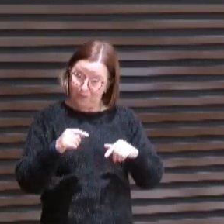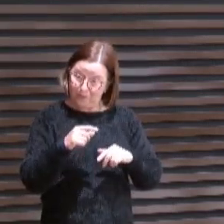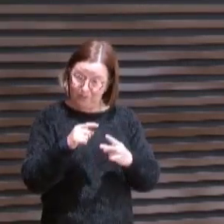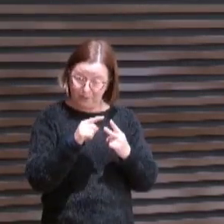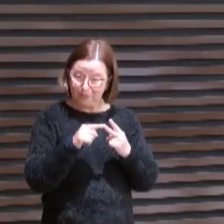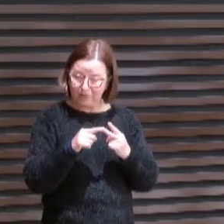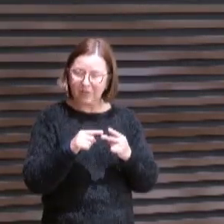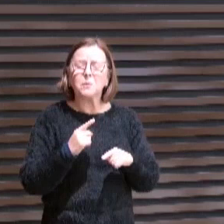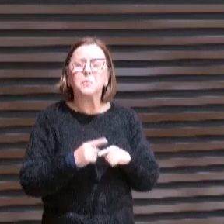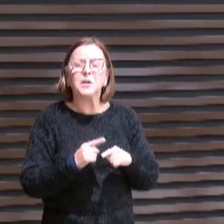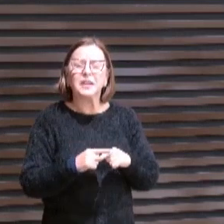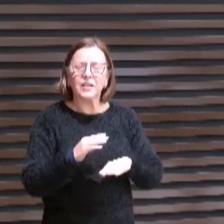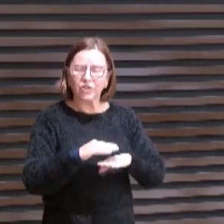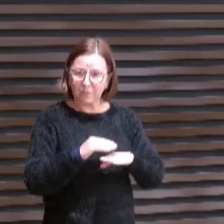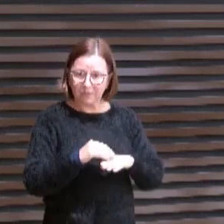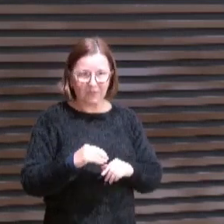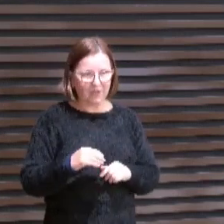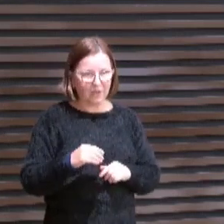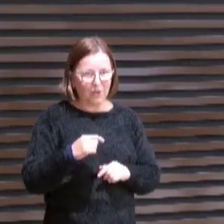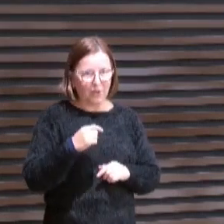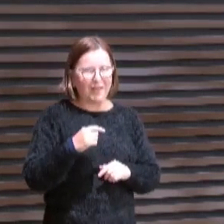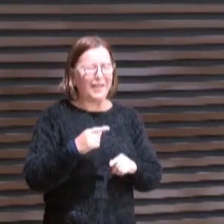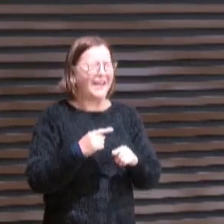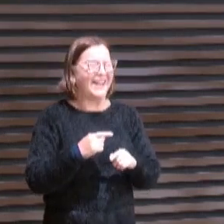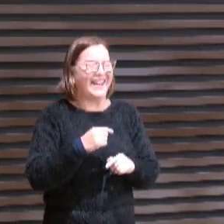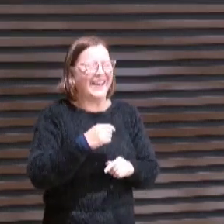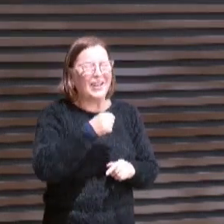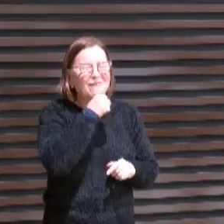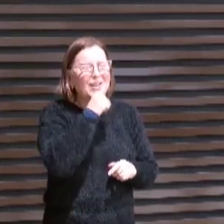chamou? Ele diz: porque eu queria morrer igual Jesus.